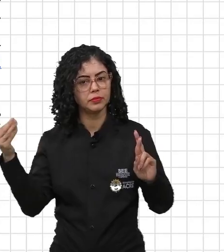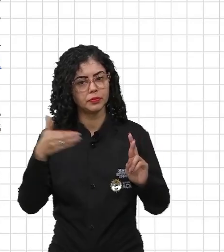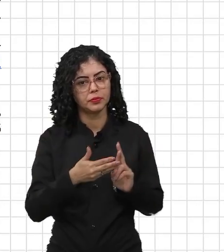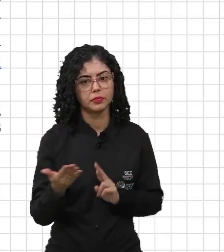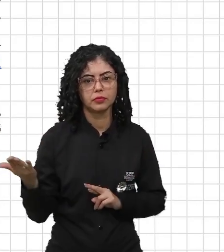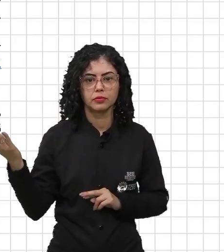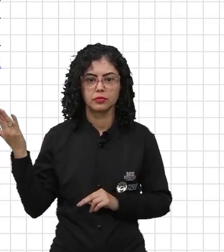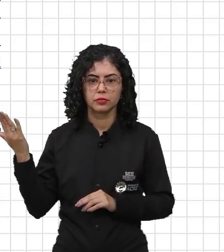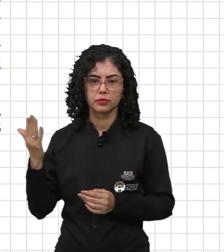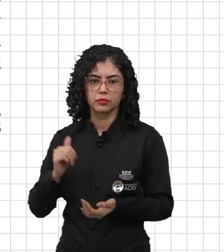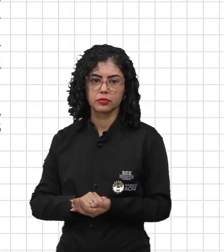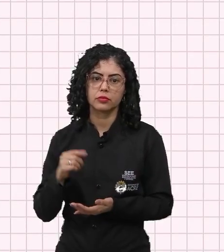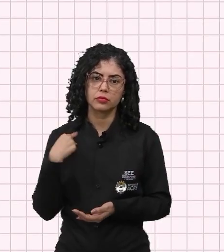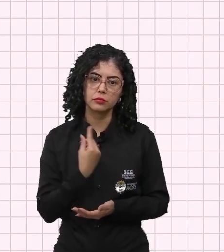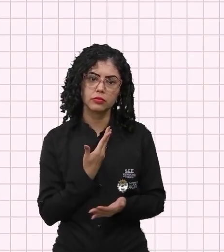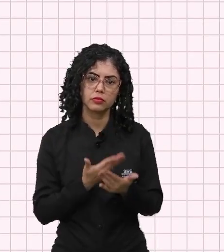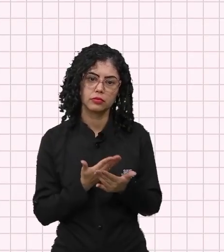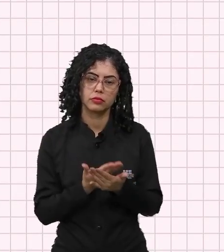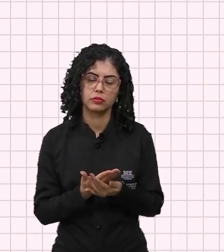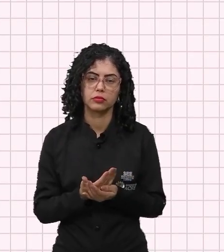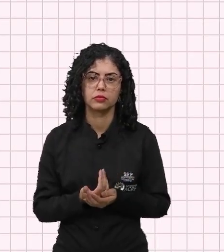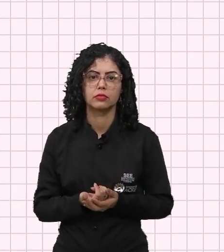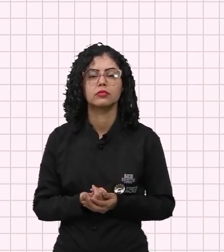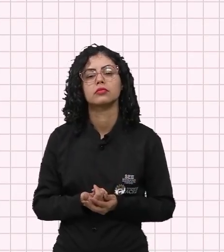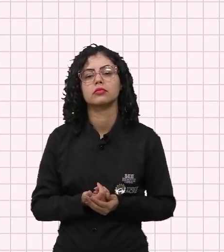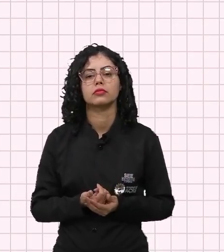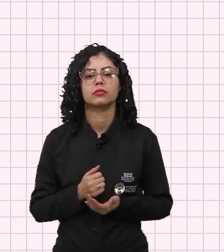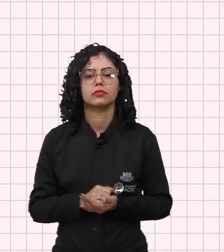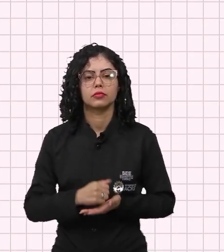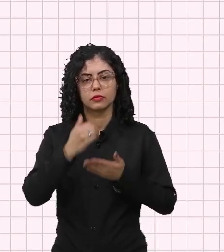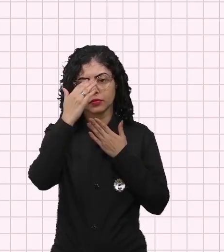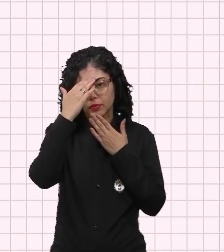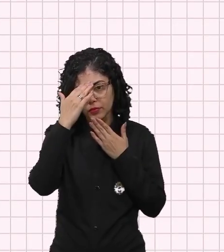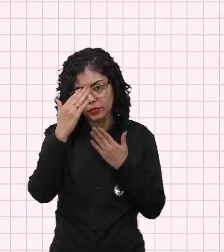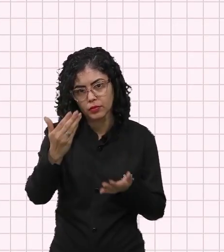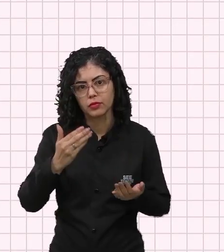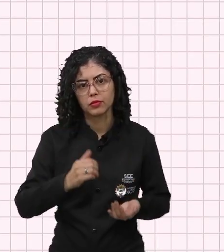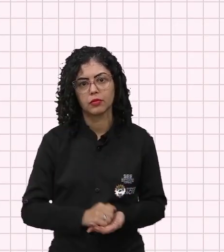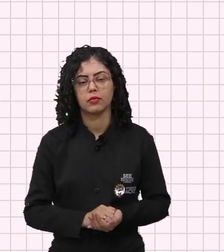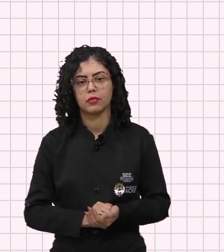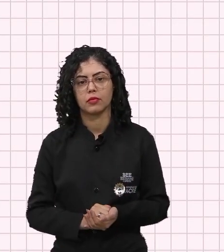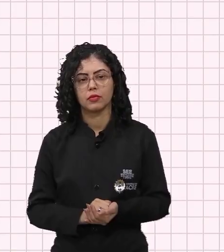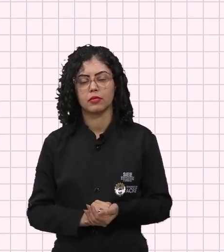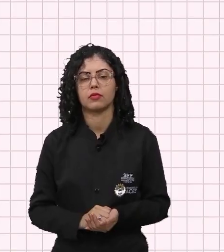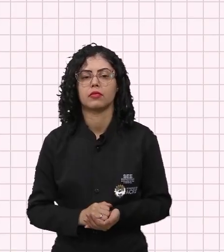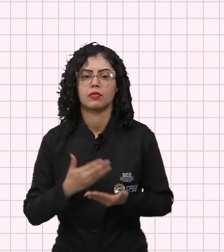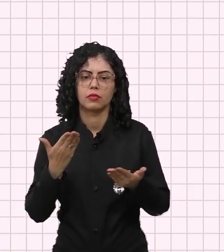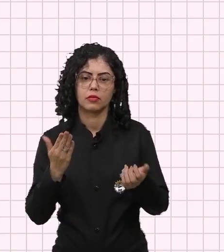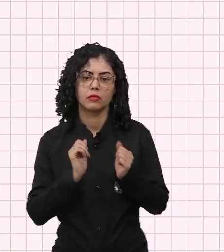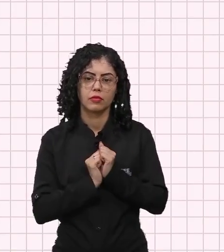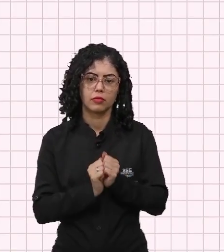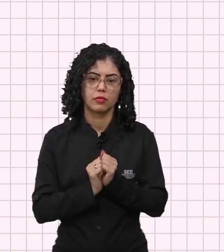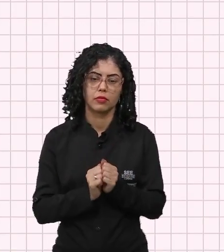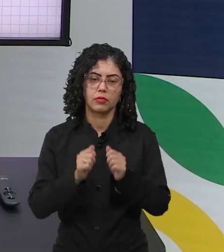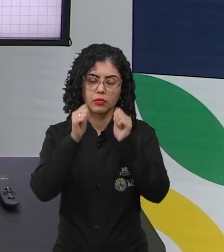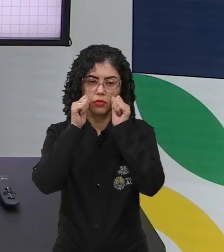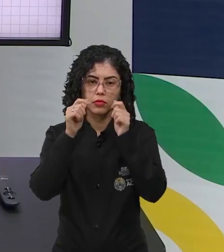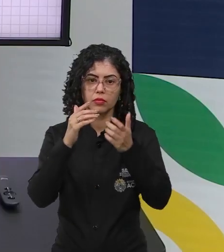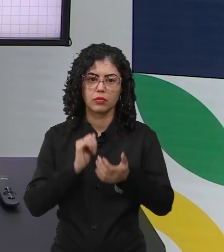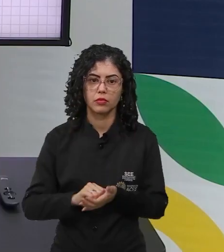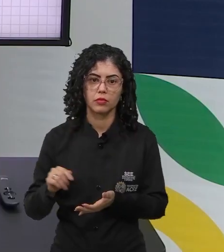as referências da nossa aula. Eu quero aqui deixar o meu muito obrigada por vocês terem prestado